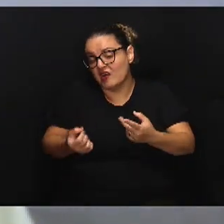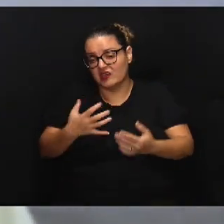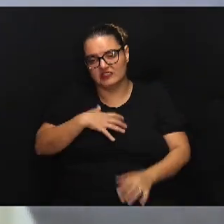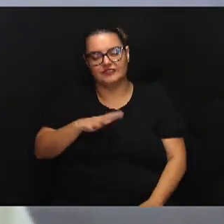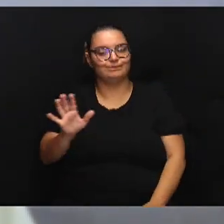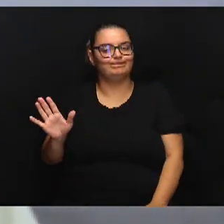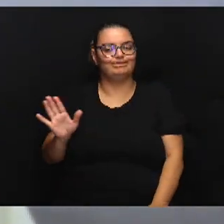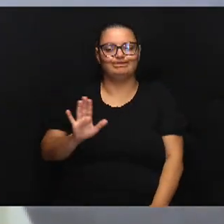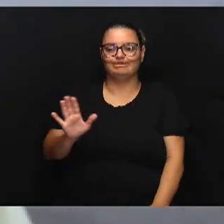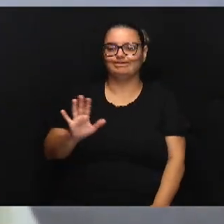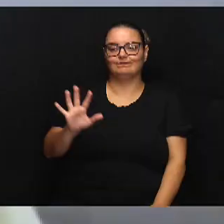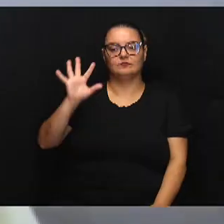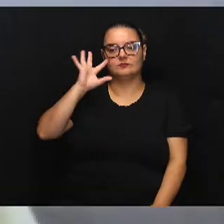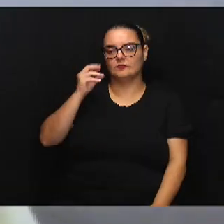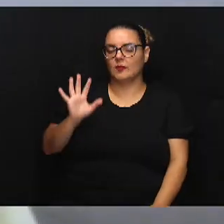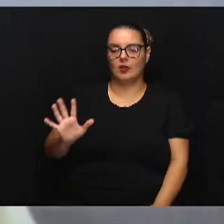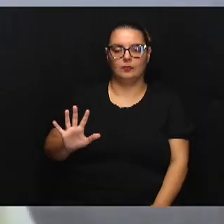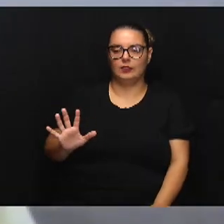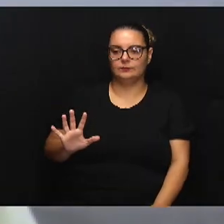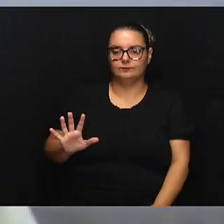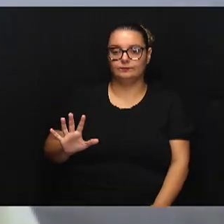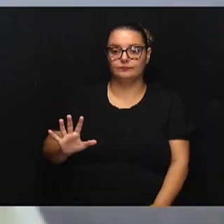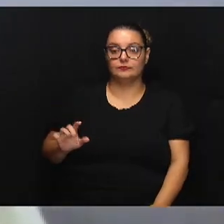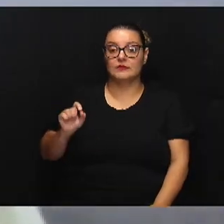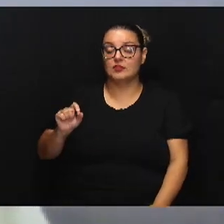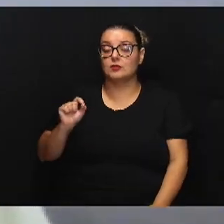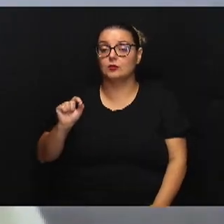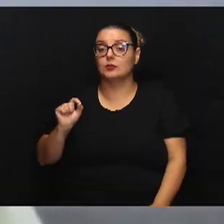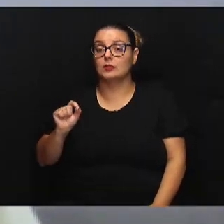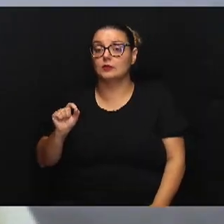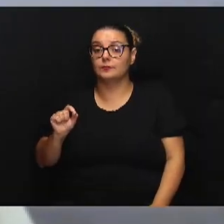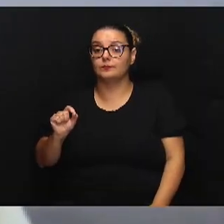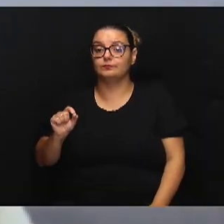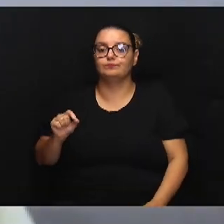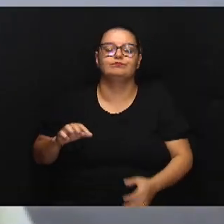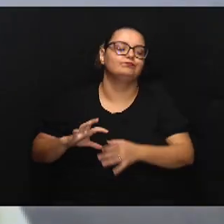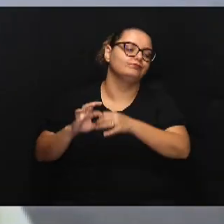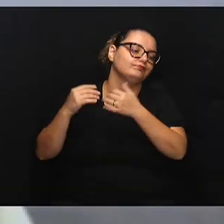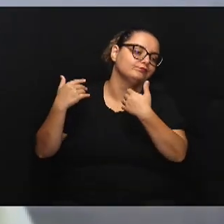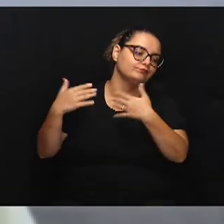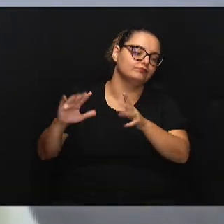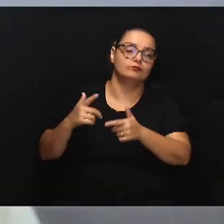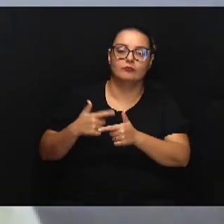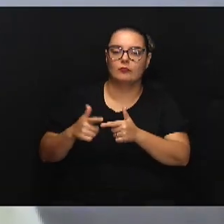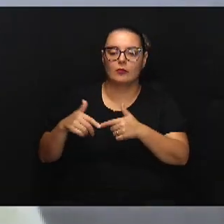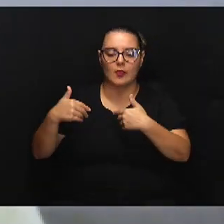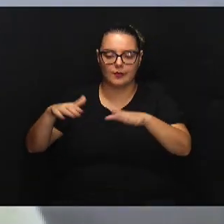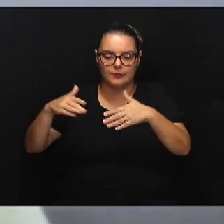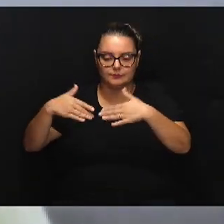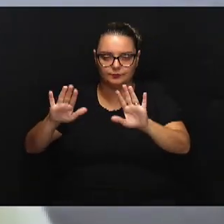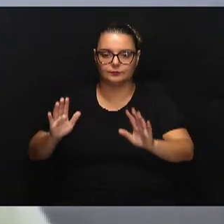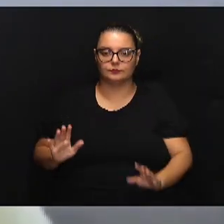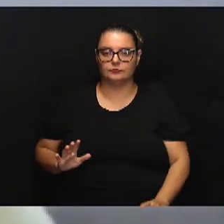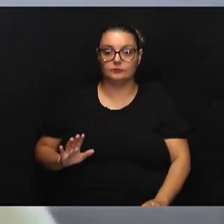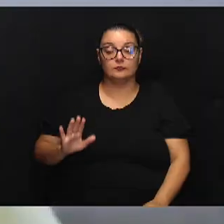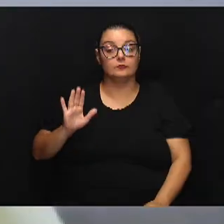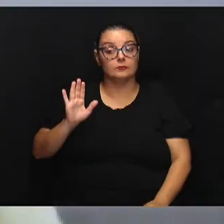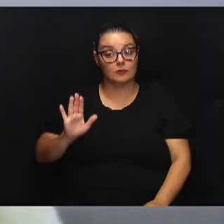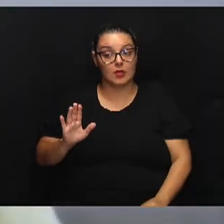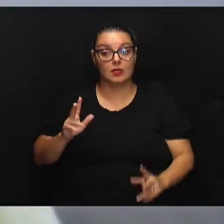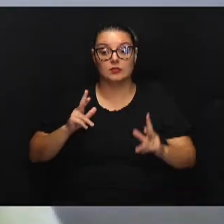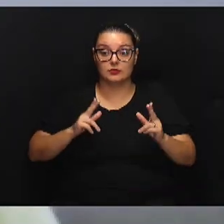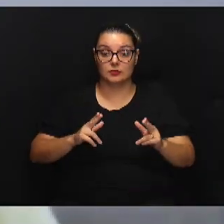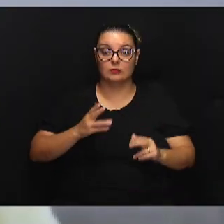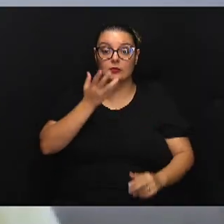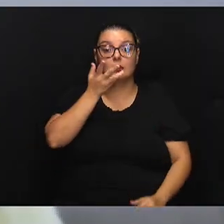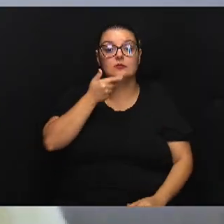é conhecimento. Esse é simplesmente deixar o problema passar. Só que conforme vai essa